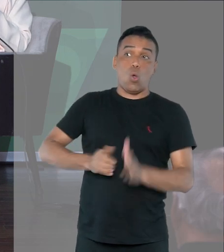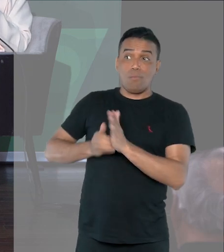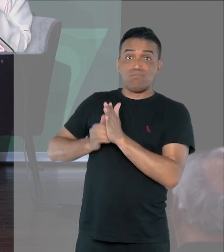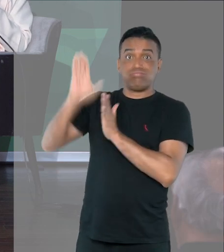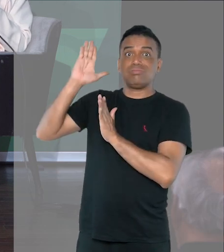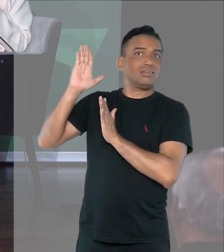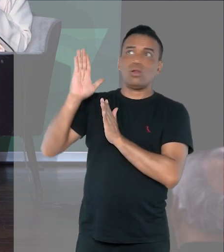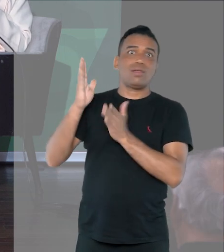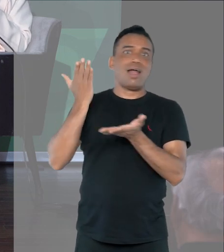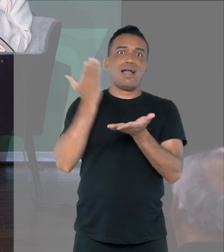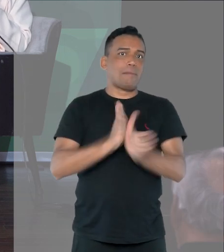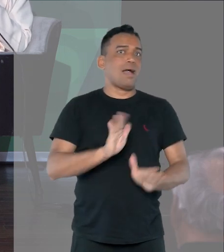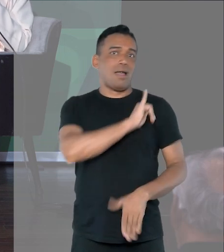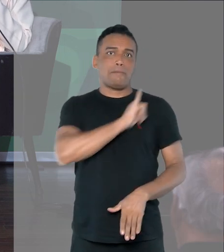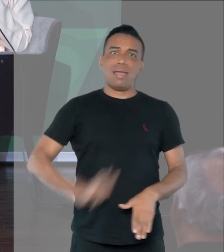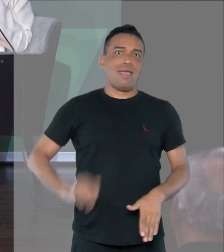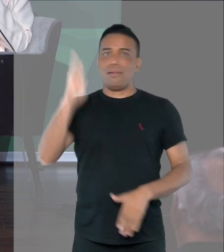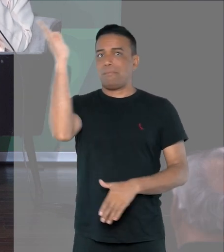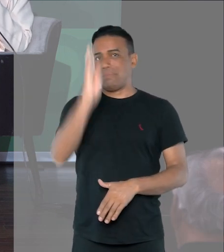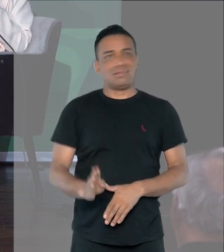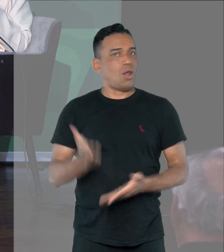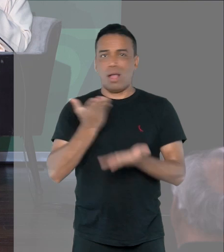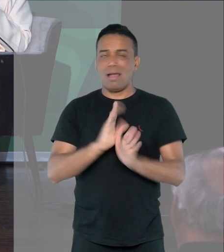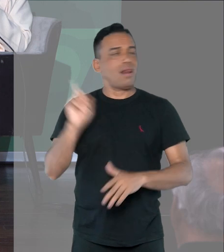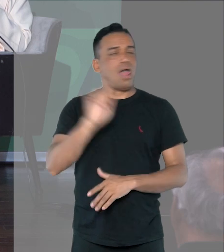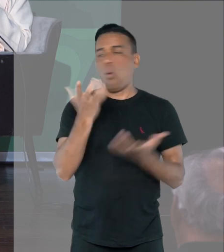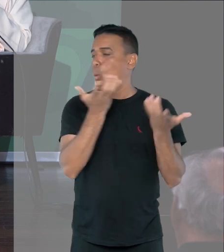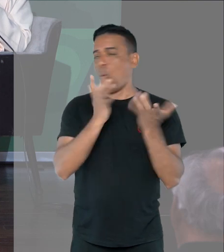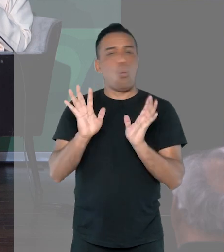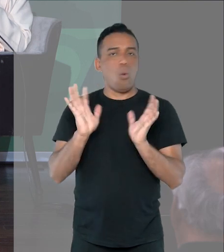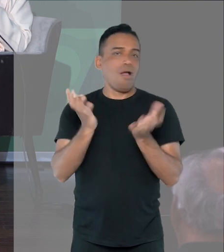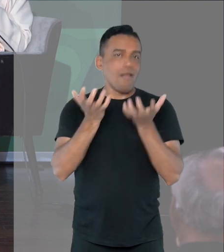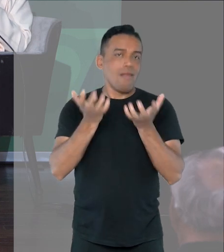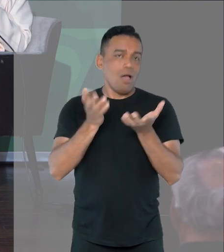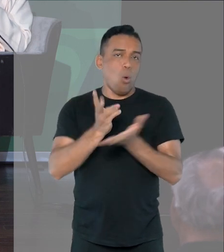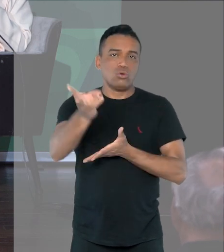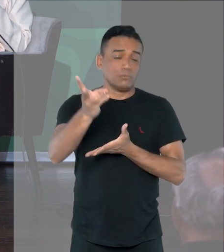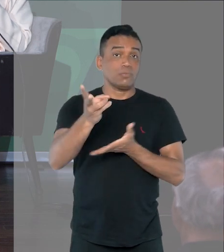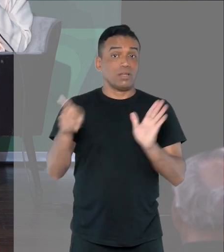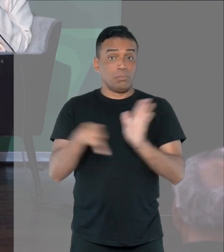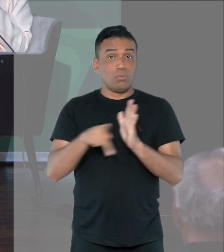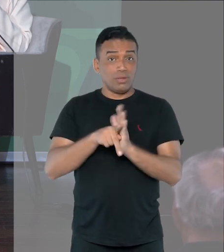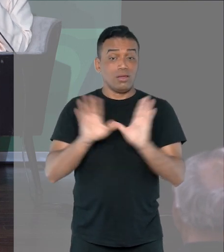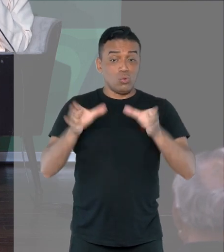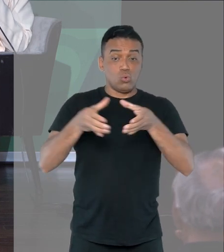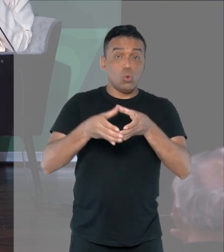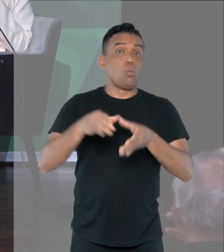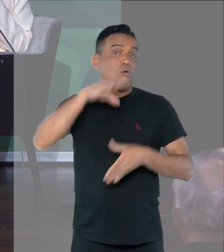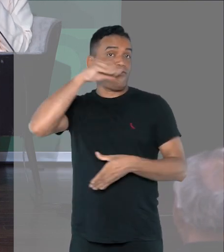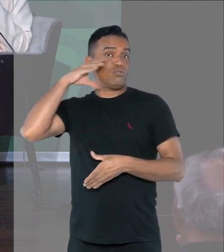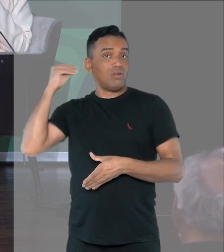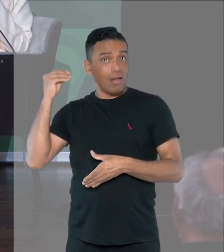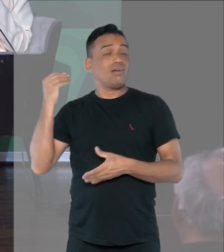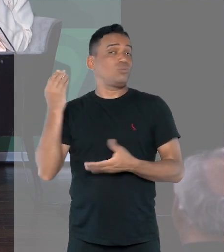Império Brasileiro, isso é muito importante. Eu lembro às senhoras e aos senhores que nós tínhamos aqui um corpo de funcionários que também não